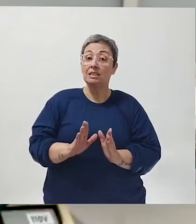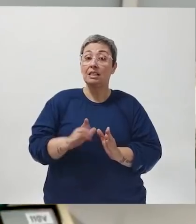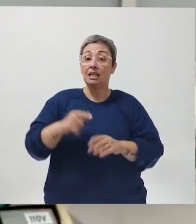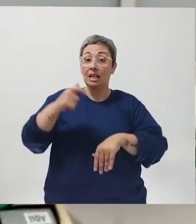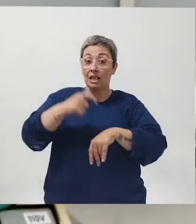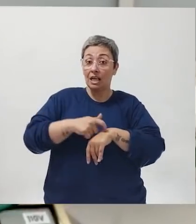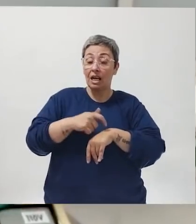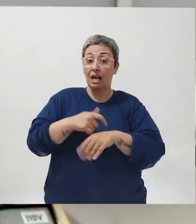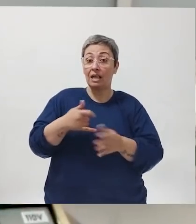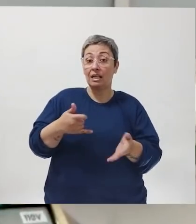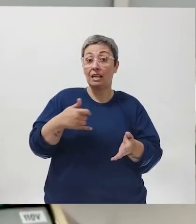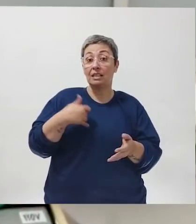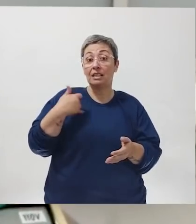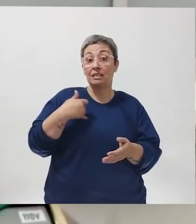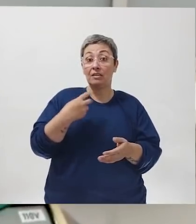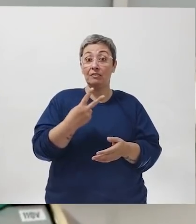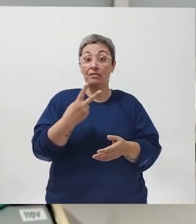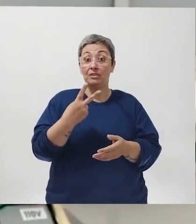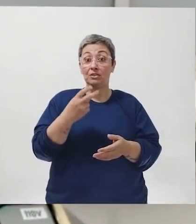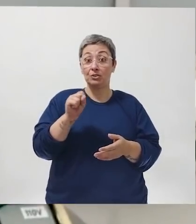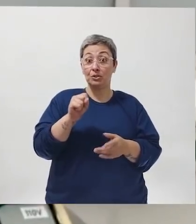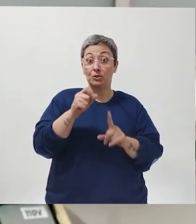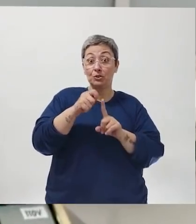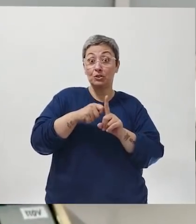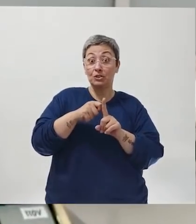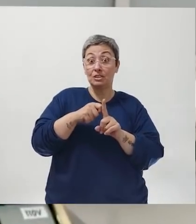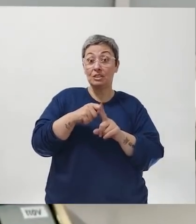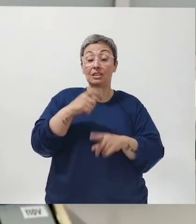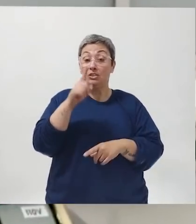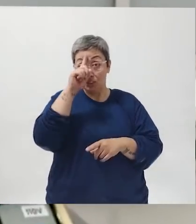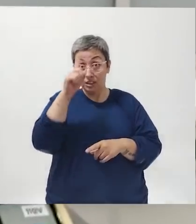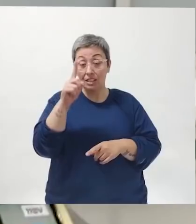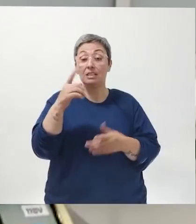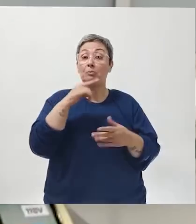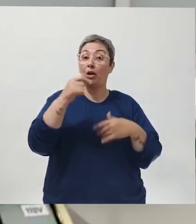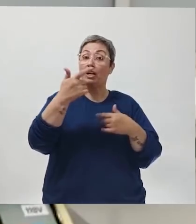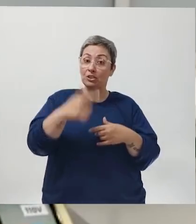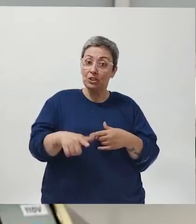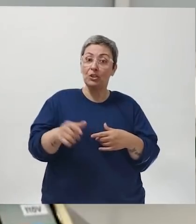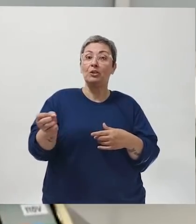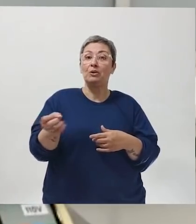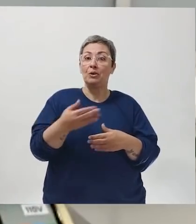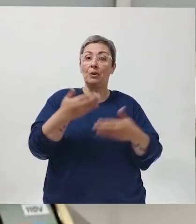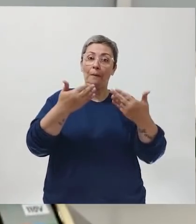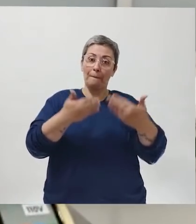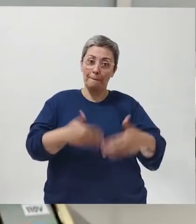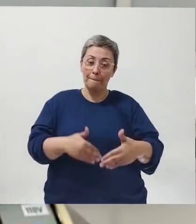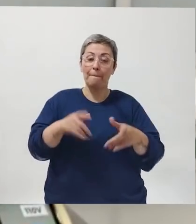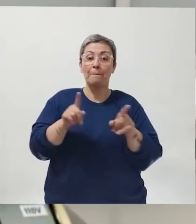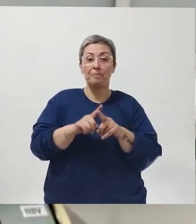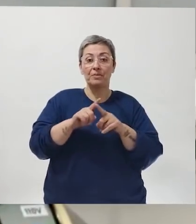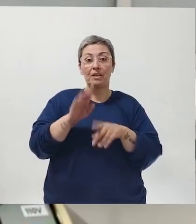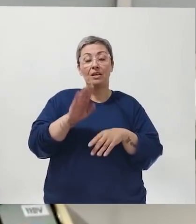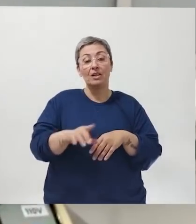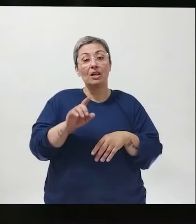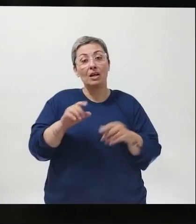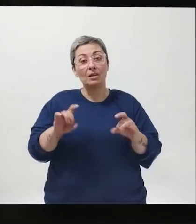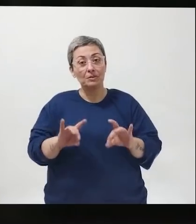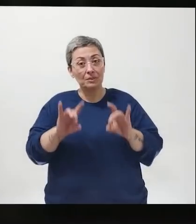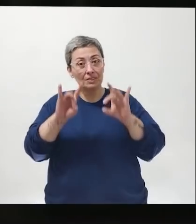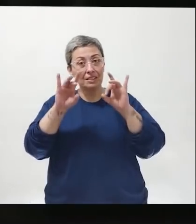E aí, então, eu fui uma nova prova, a prova para a residência de neonatologia. E aí, estudei mais 1